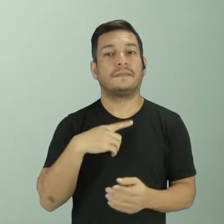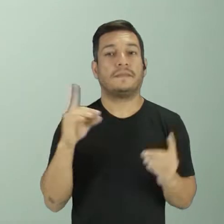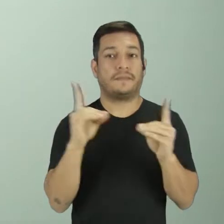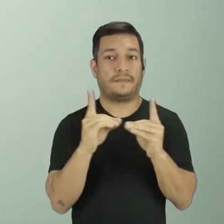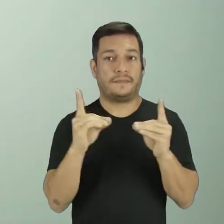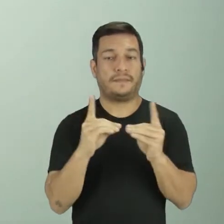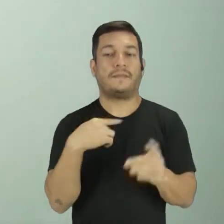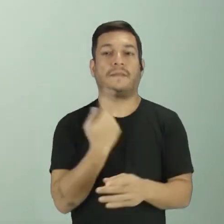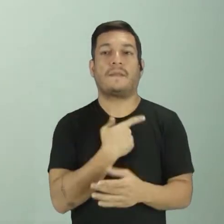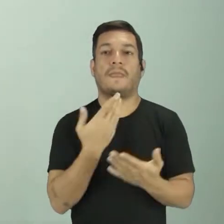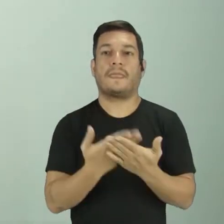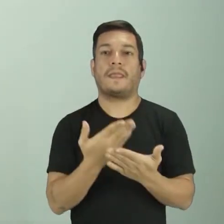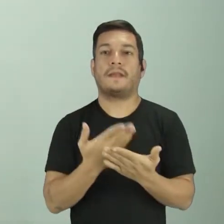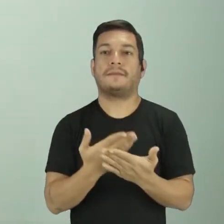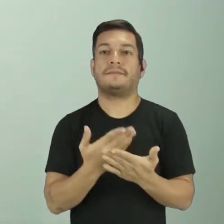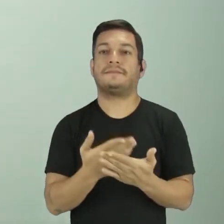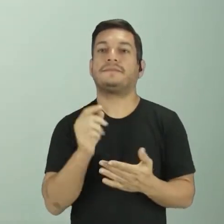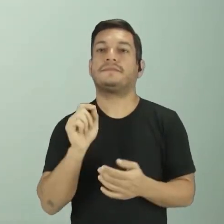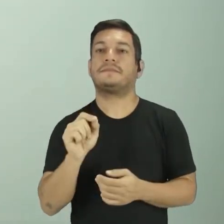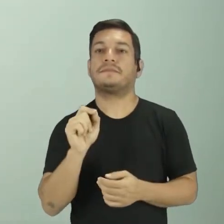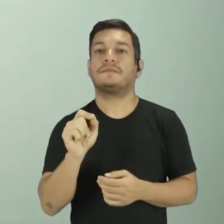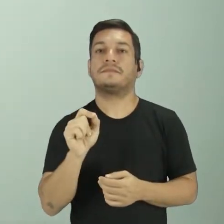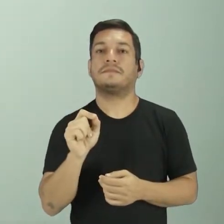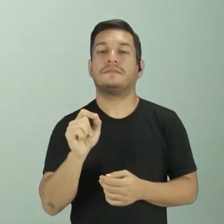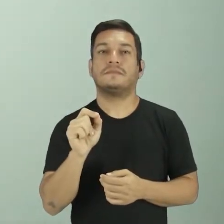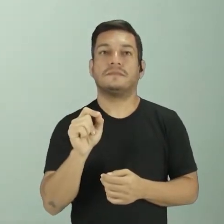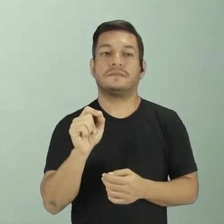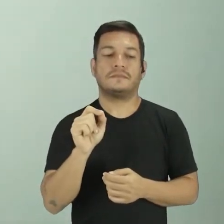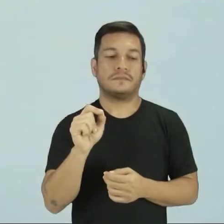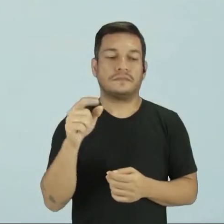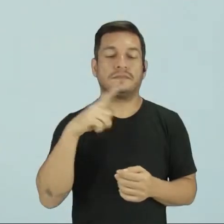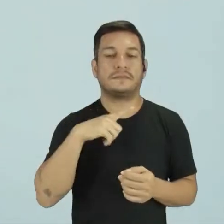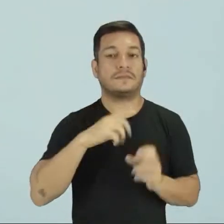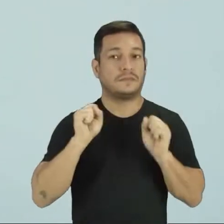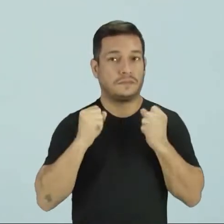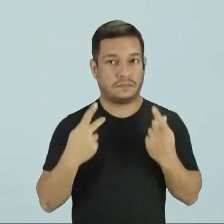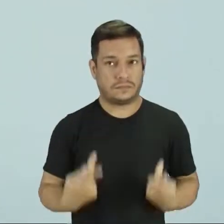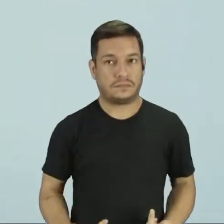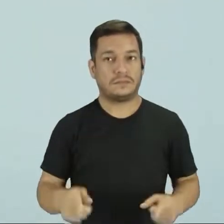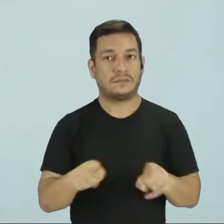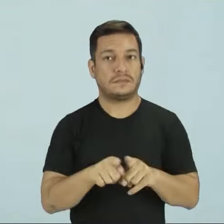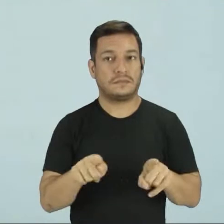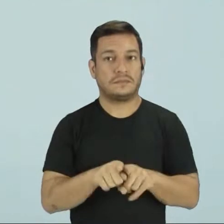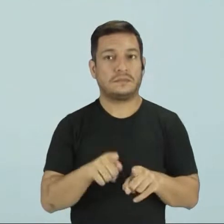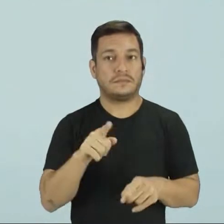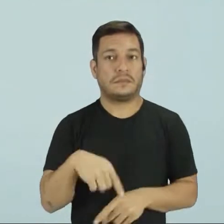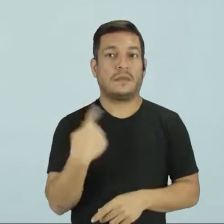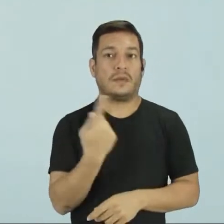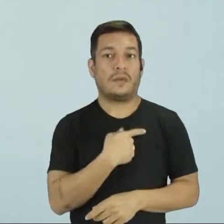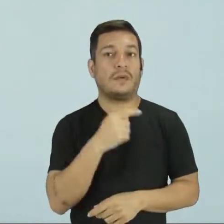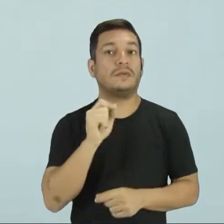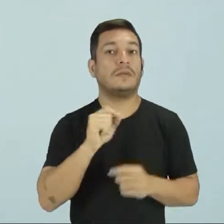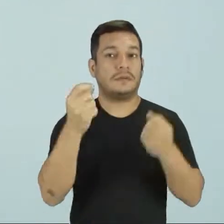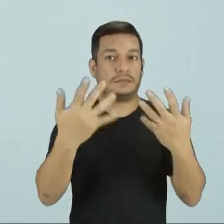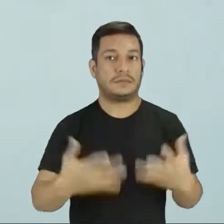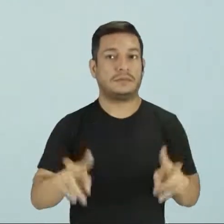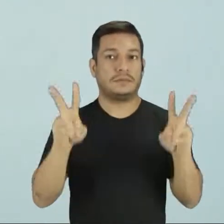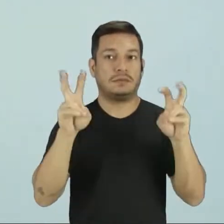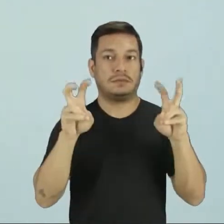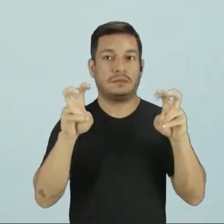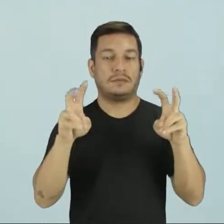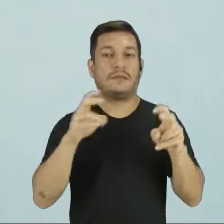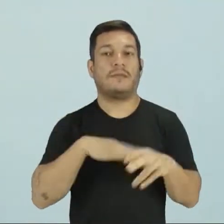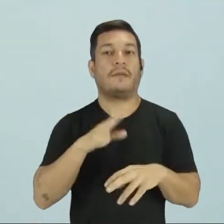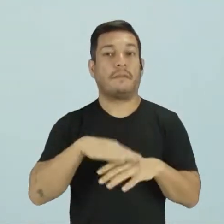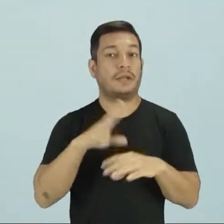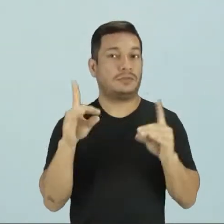a gente estuda a meiose, né, e a mitose nos seres humanos, né? Então a gente aborda esse tema para ficar